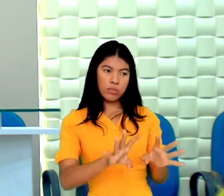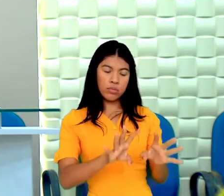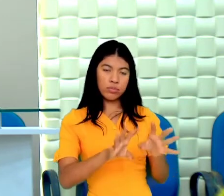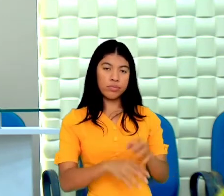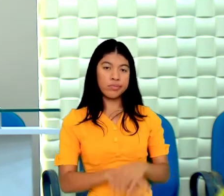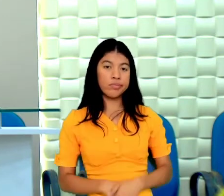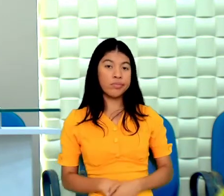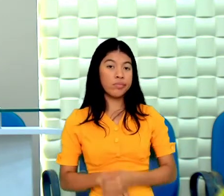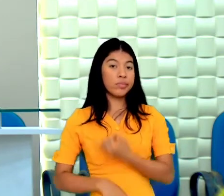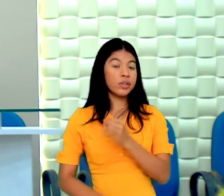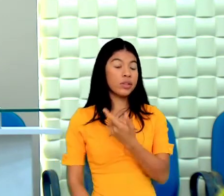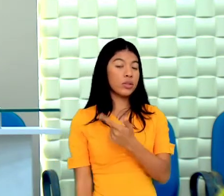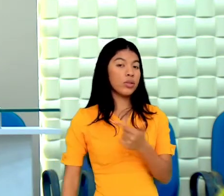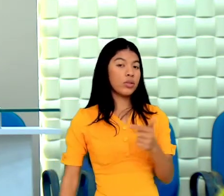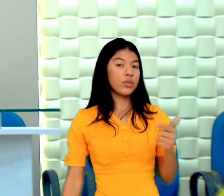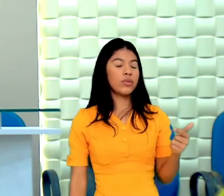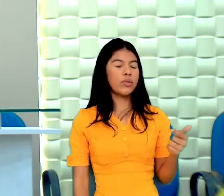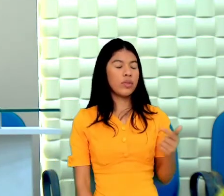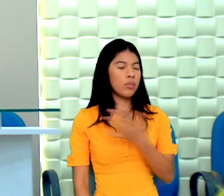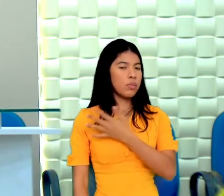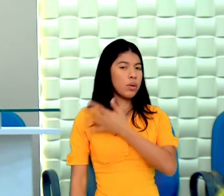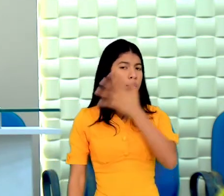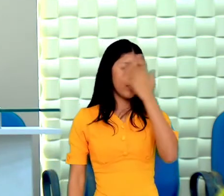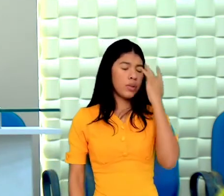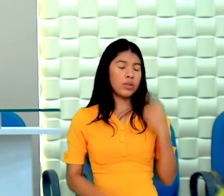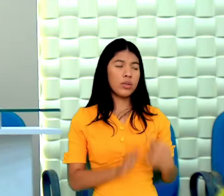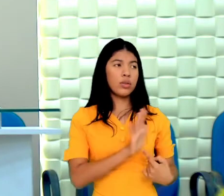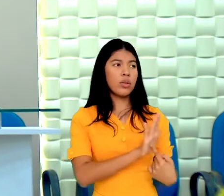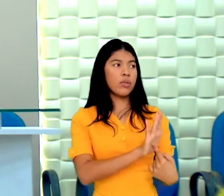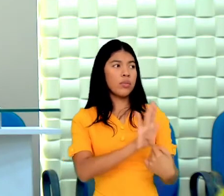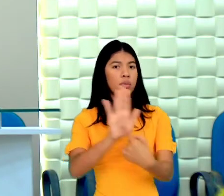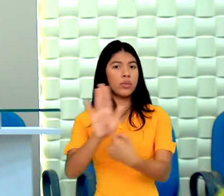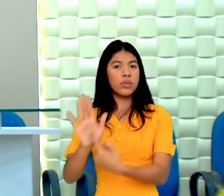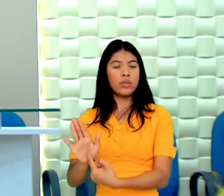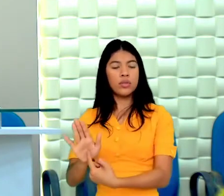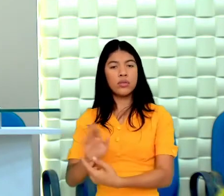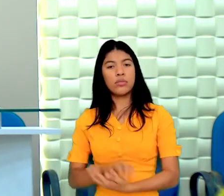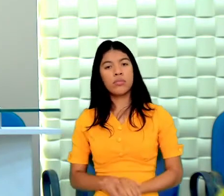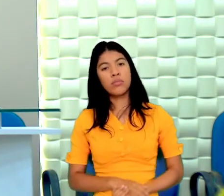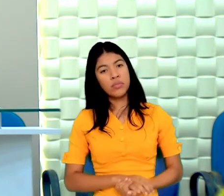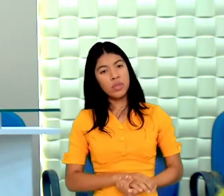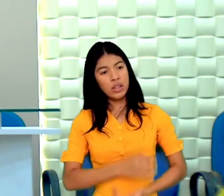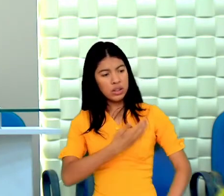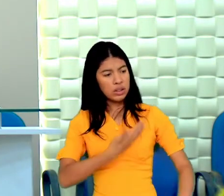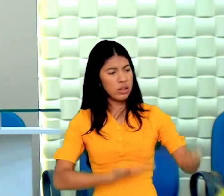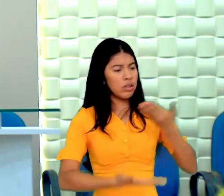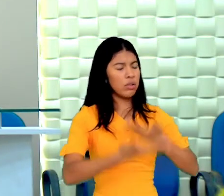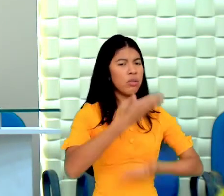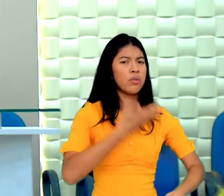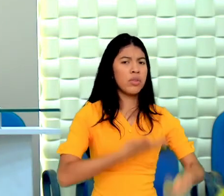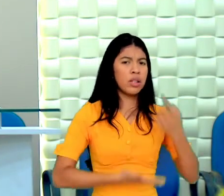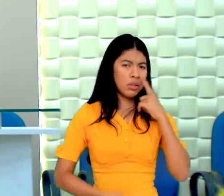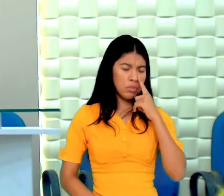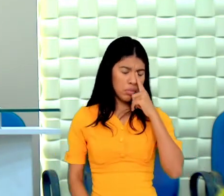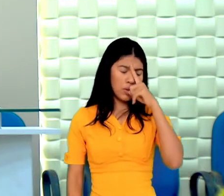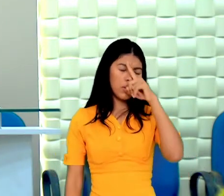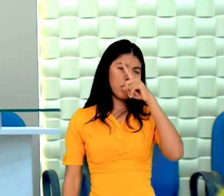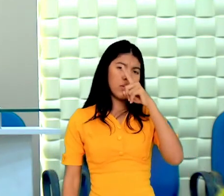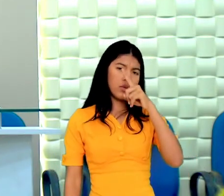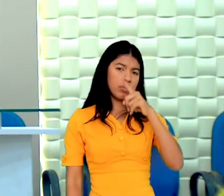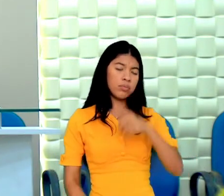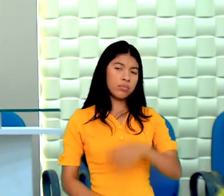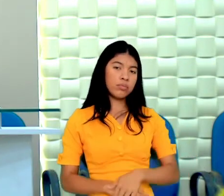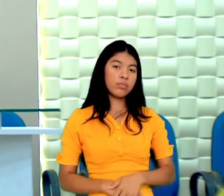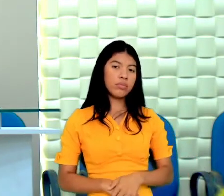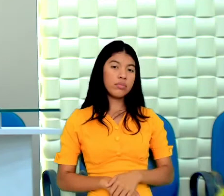tiver alguém ali sinalizando, não é? A gente pode se envolver num perigo muito grande lá na frente.